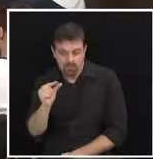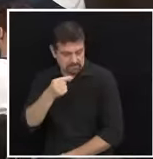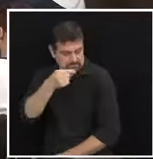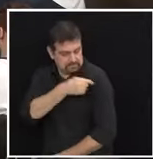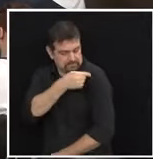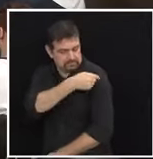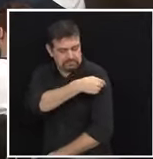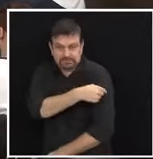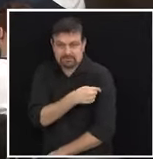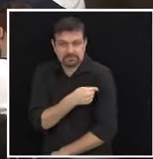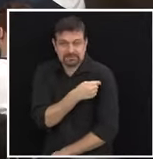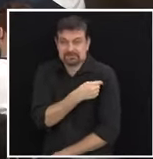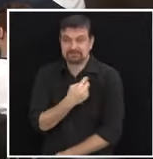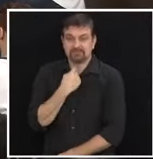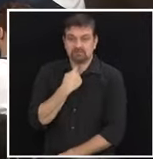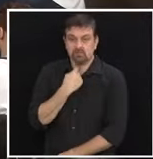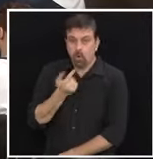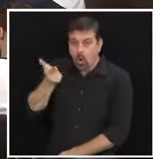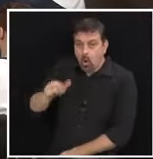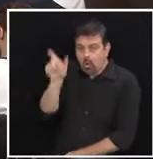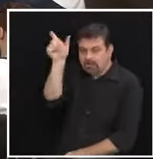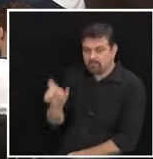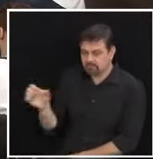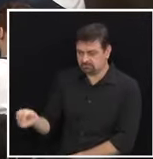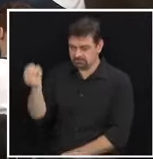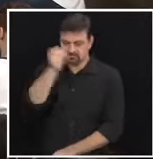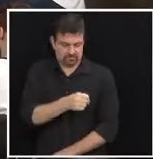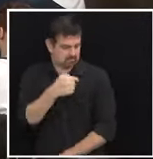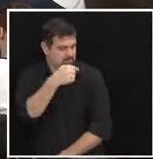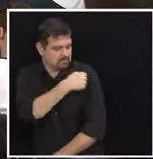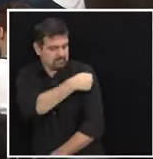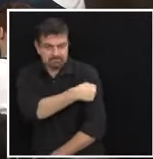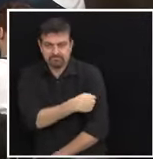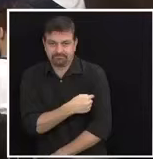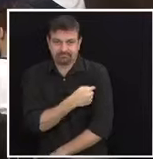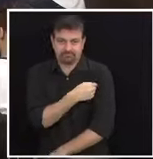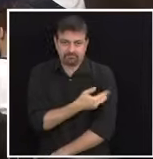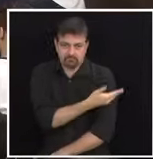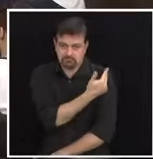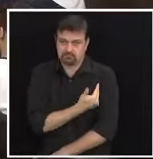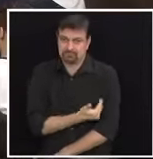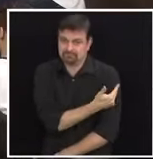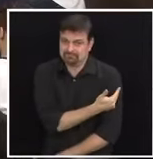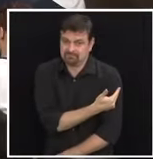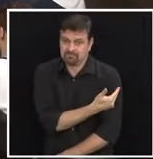não pode reutilizar isso. Isso é algo que deve ser